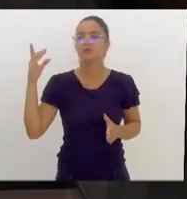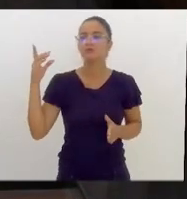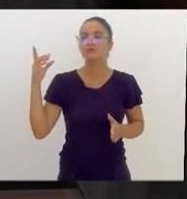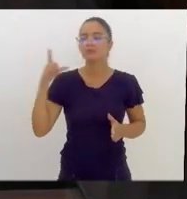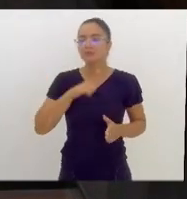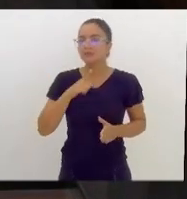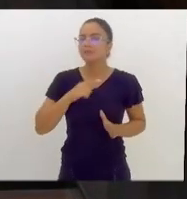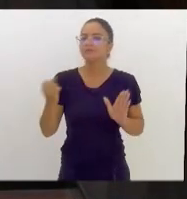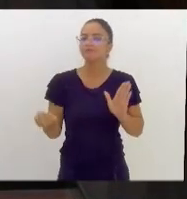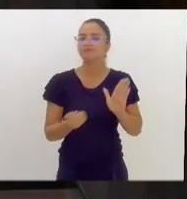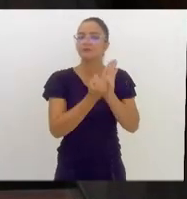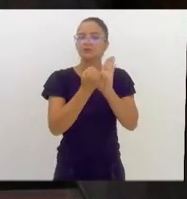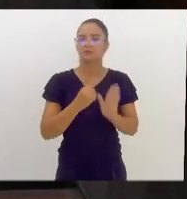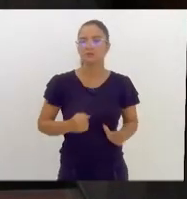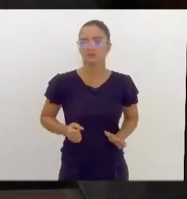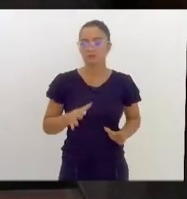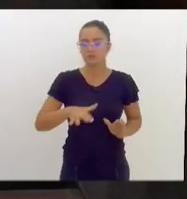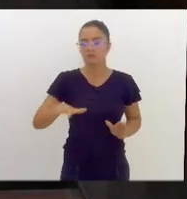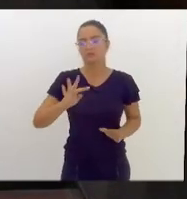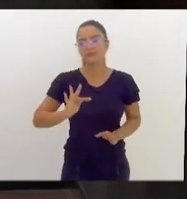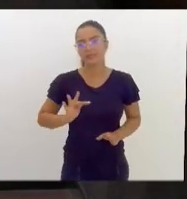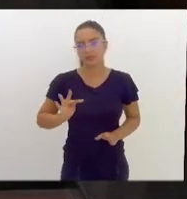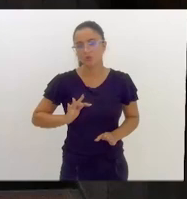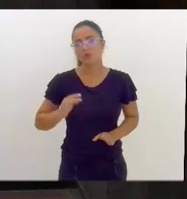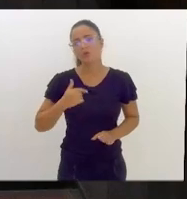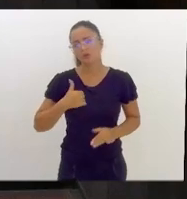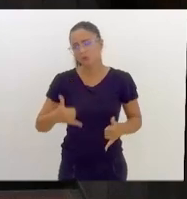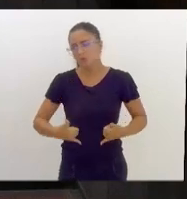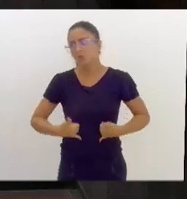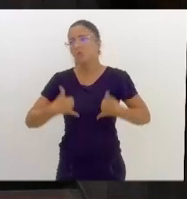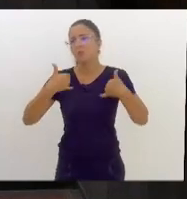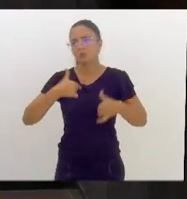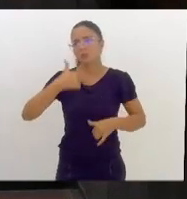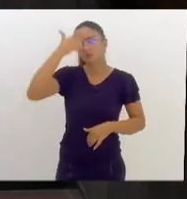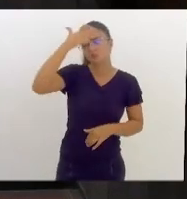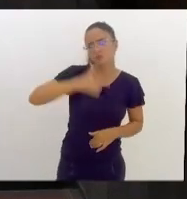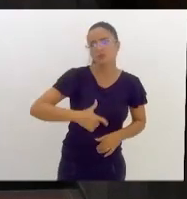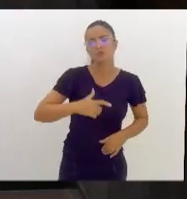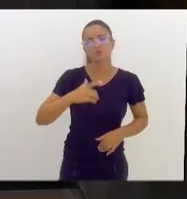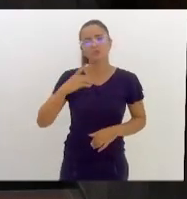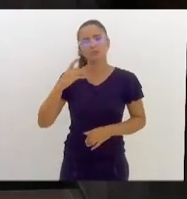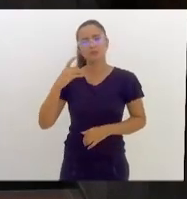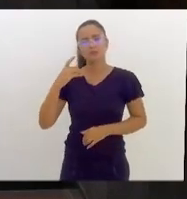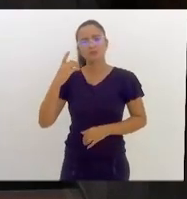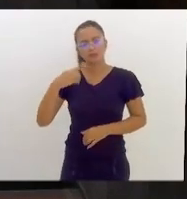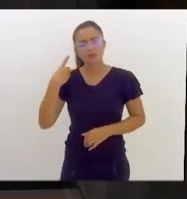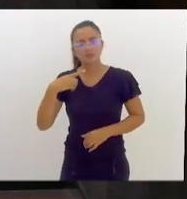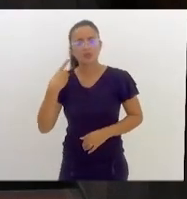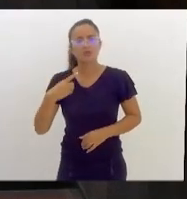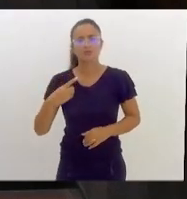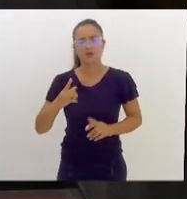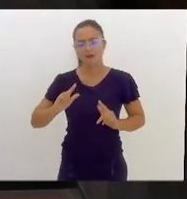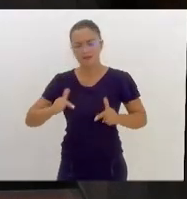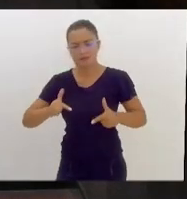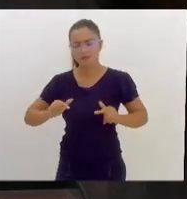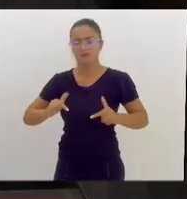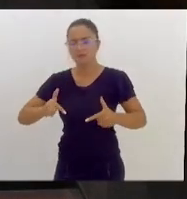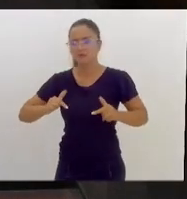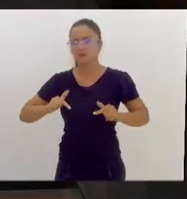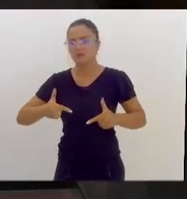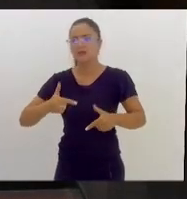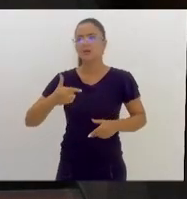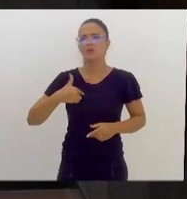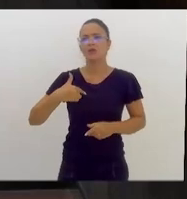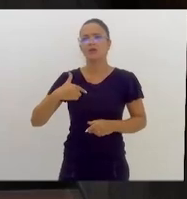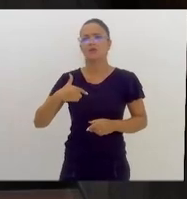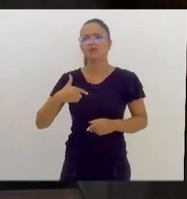técnico. Eu me orgulho de, além de ser um deputado produtivo, um dos mais produtivos da casa, de presidir